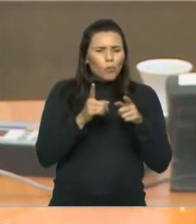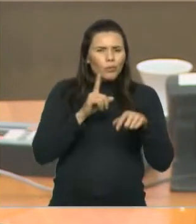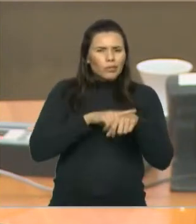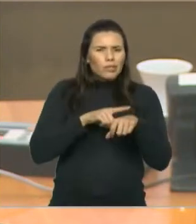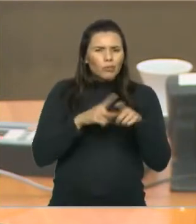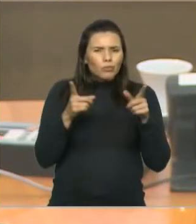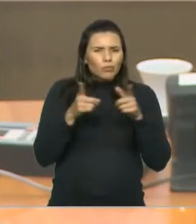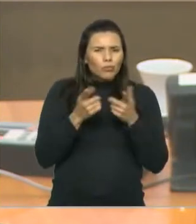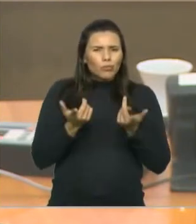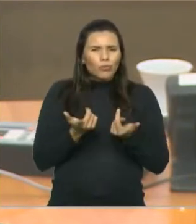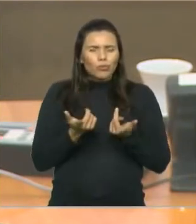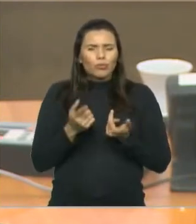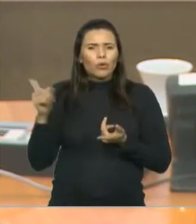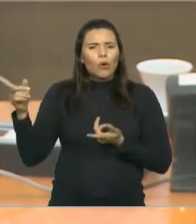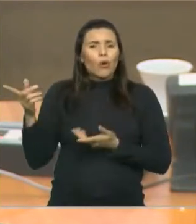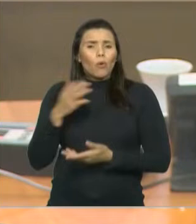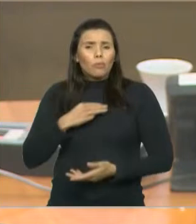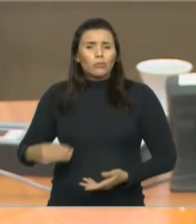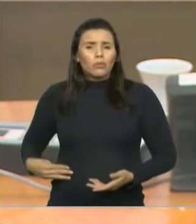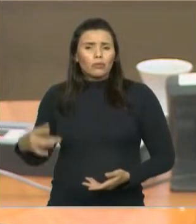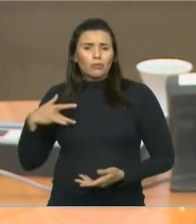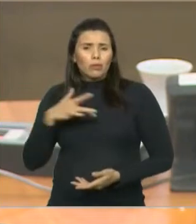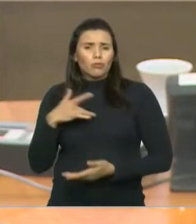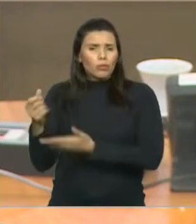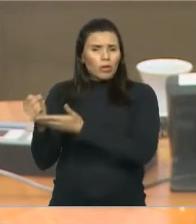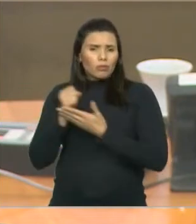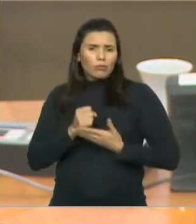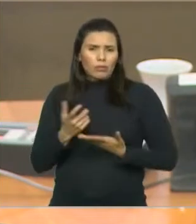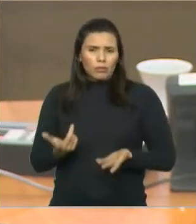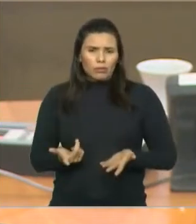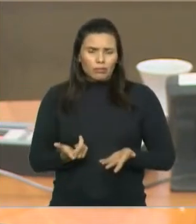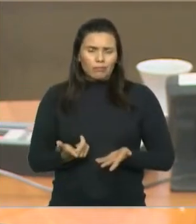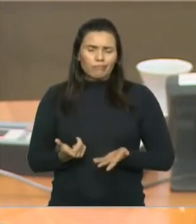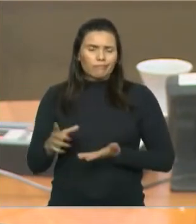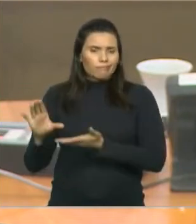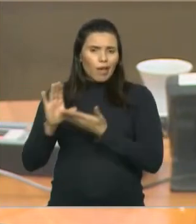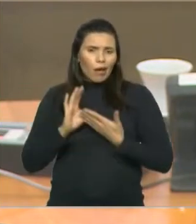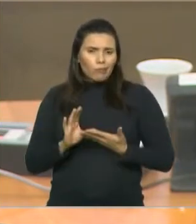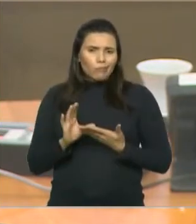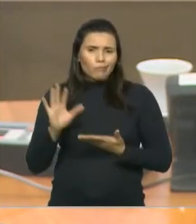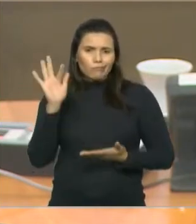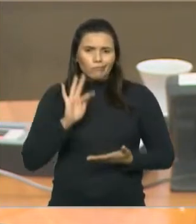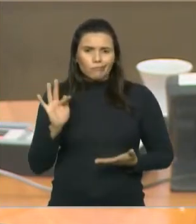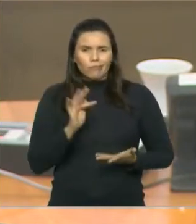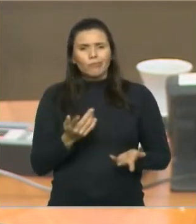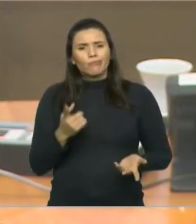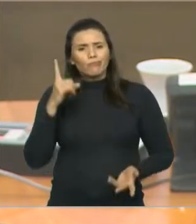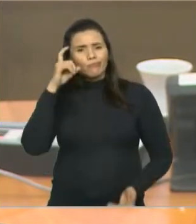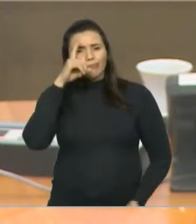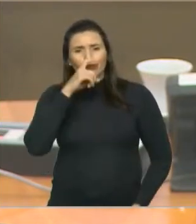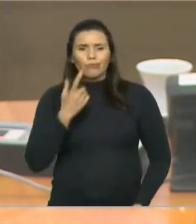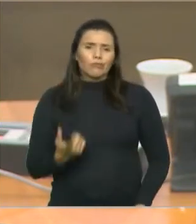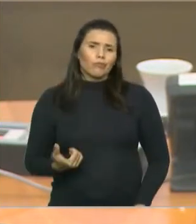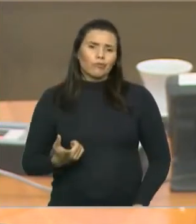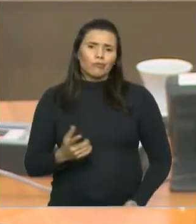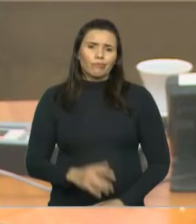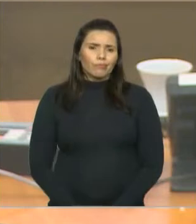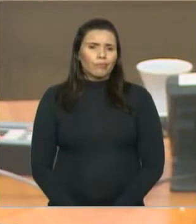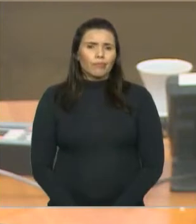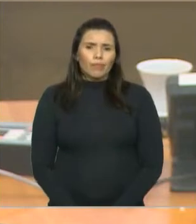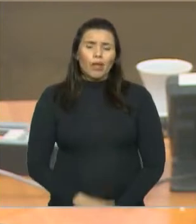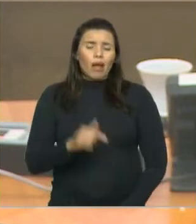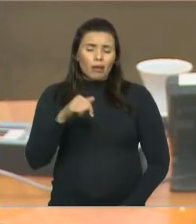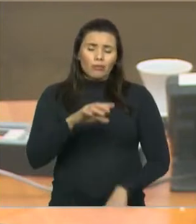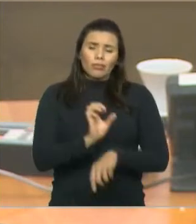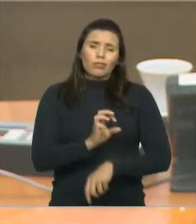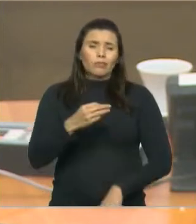Saúde para minorar a questão financeira, nem do Maranhão, nem de nenhum estado da federação, e